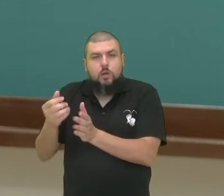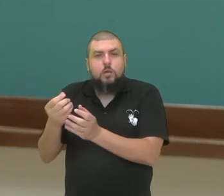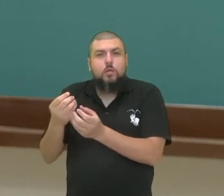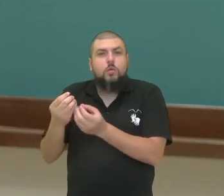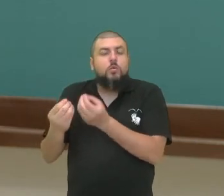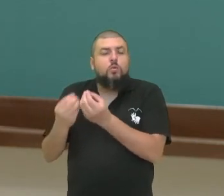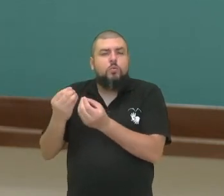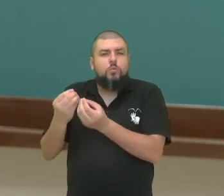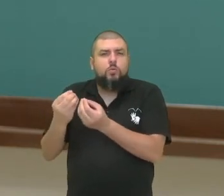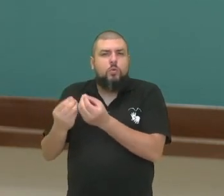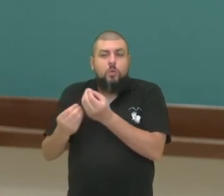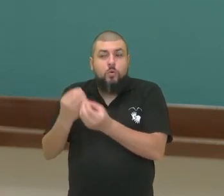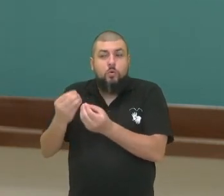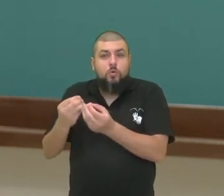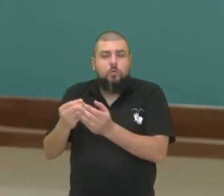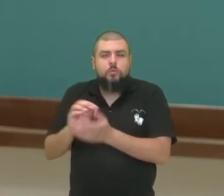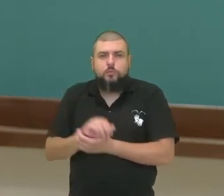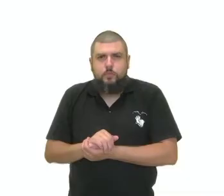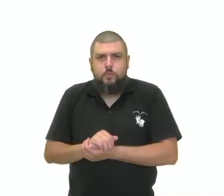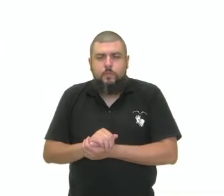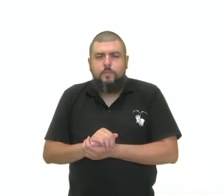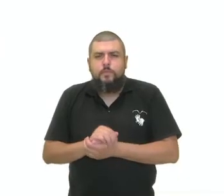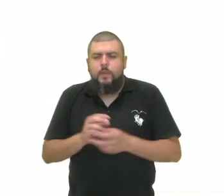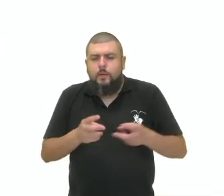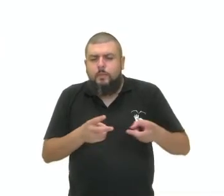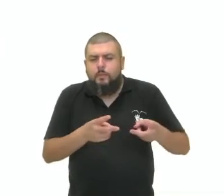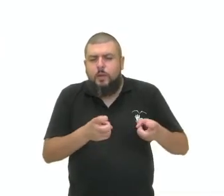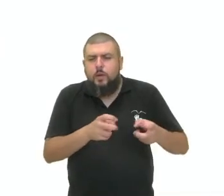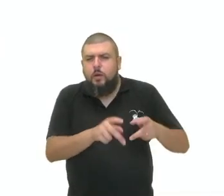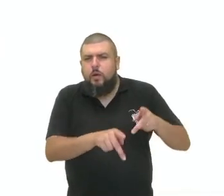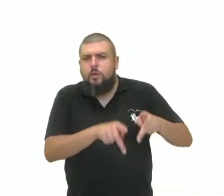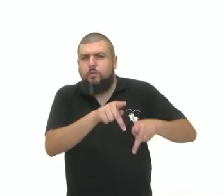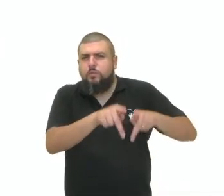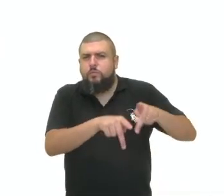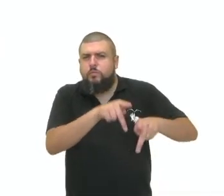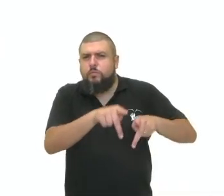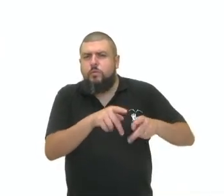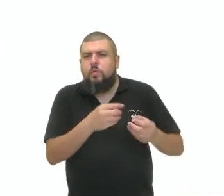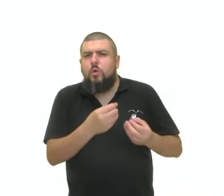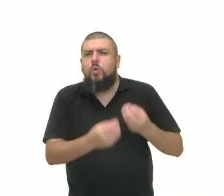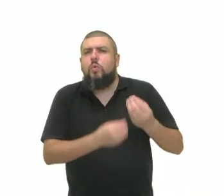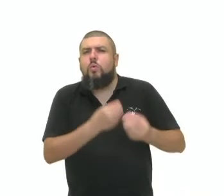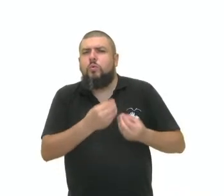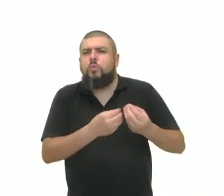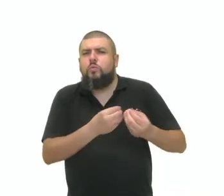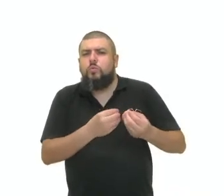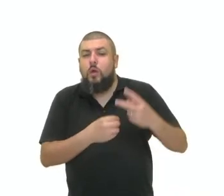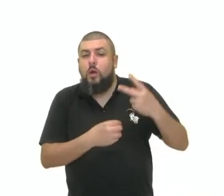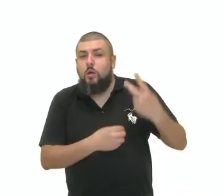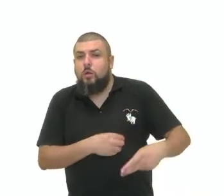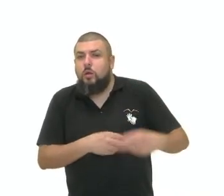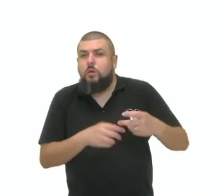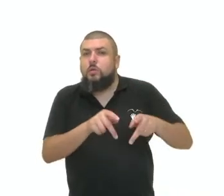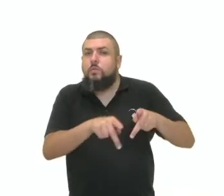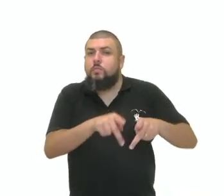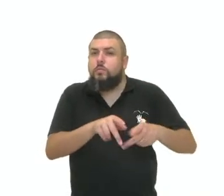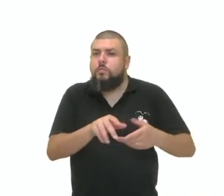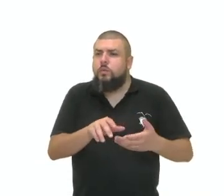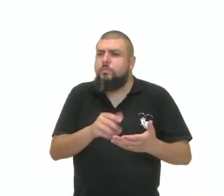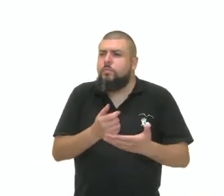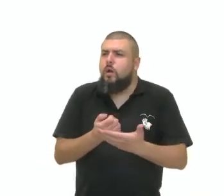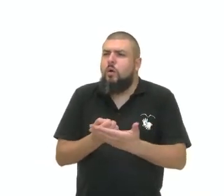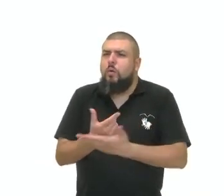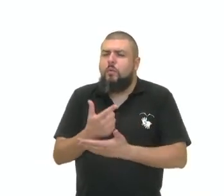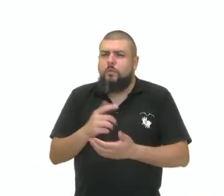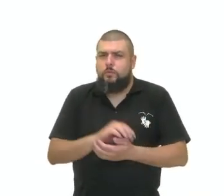população economicamente ativa em porcentagem. O quanto eles participavam da renda nacional. Então, olha só que interessante. Os 50%